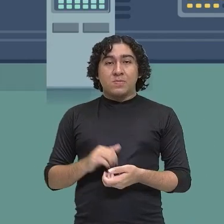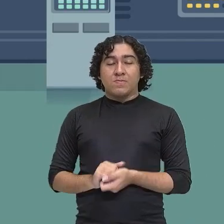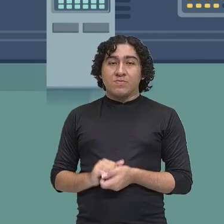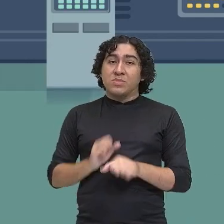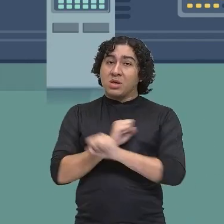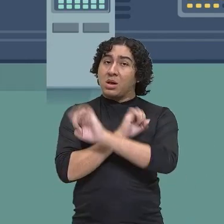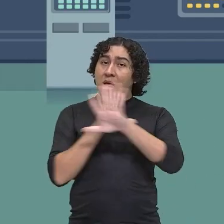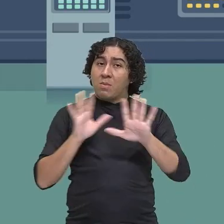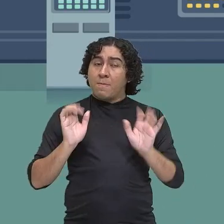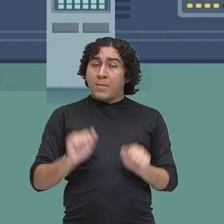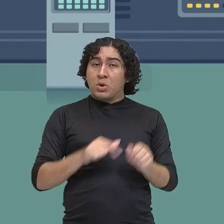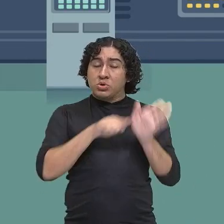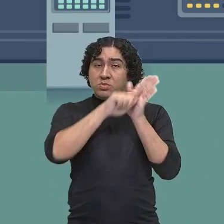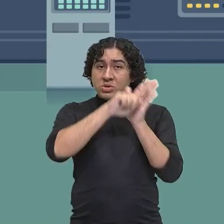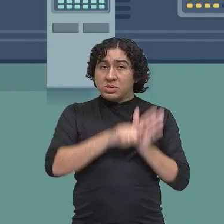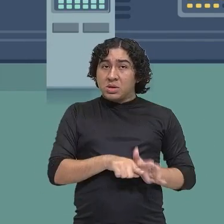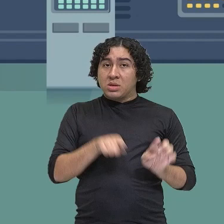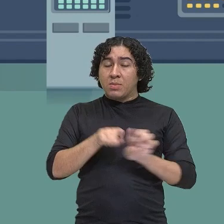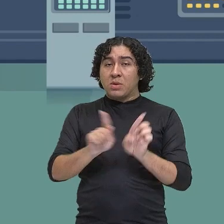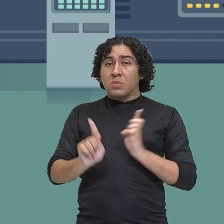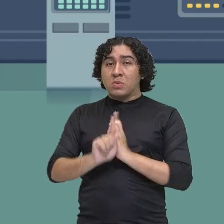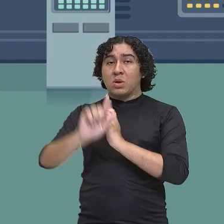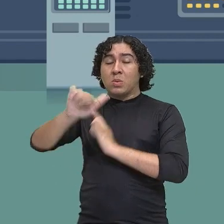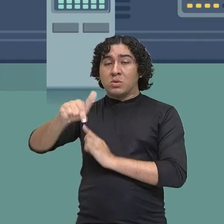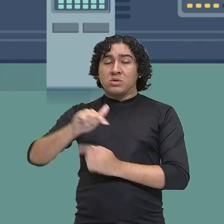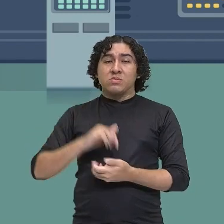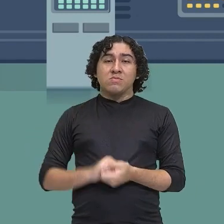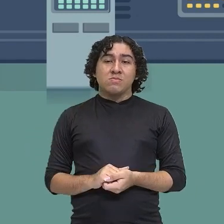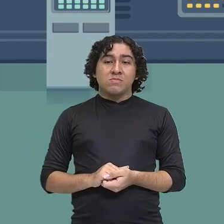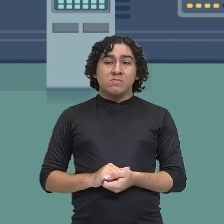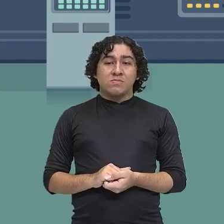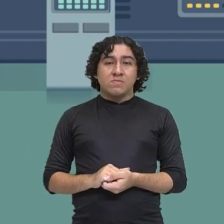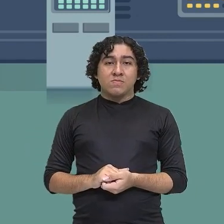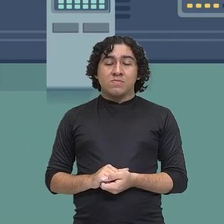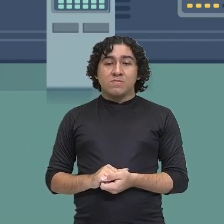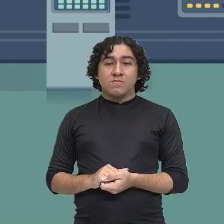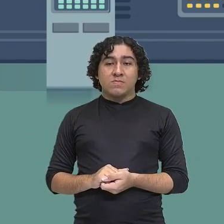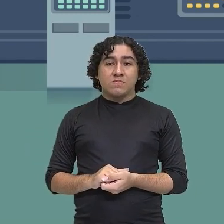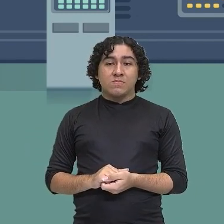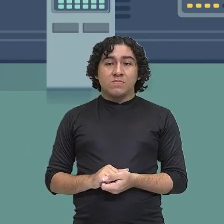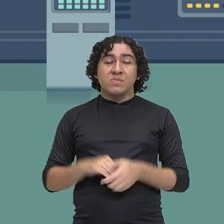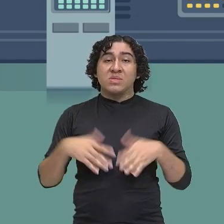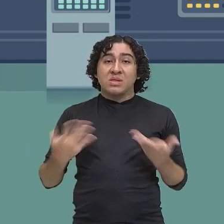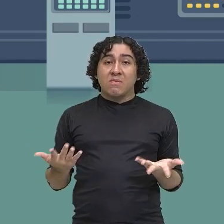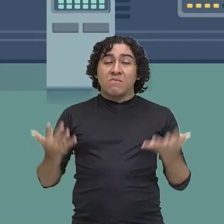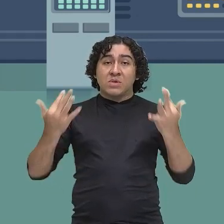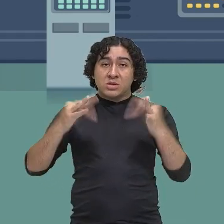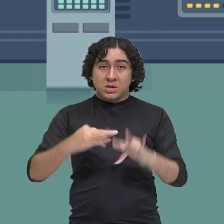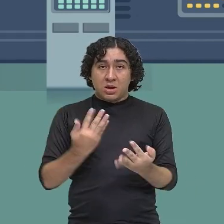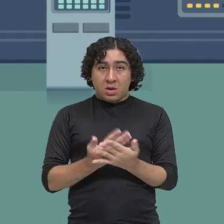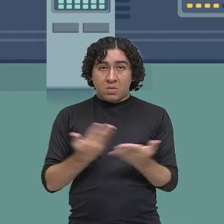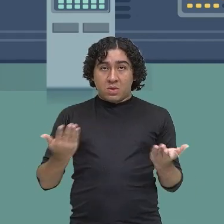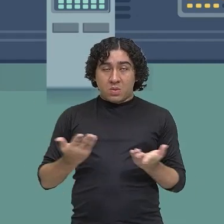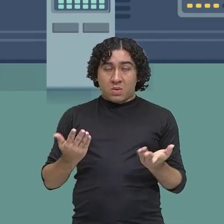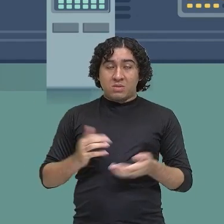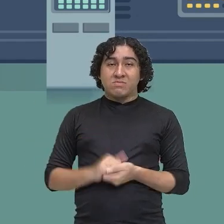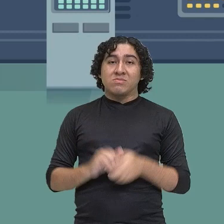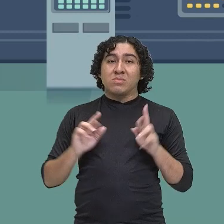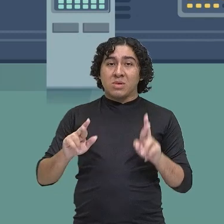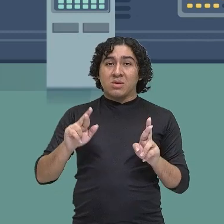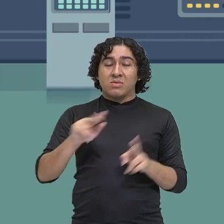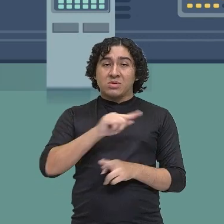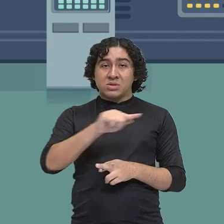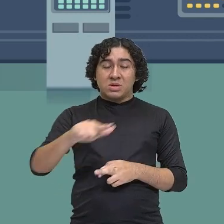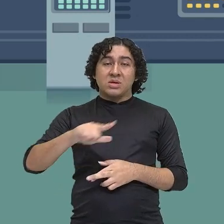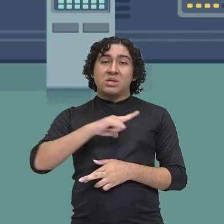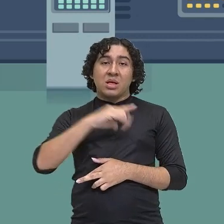podem fazer pesquisas e encontrar outras. Pessoal, vamos finalizar a nossa aula. Eu espero que